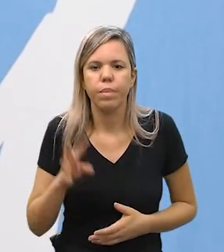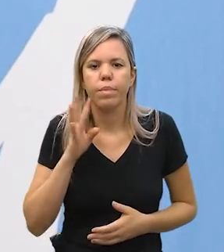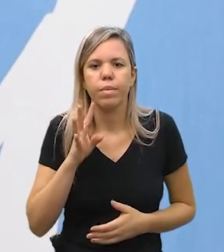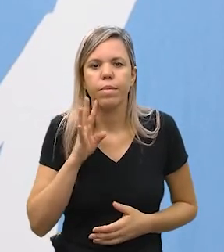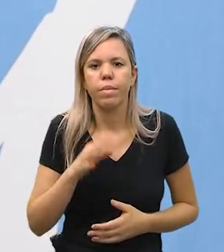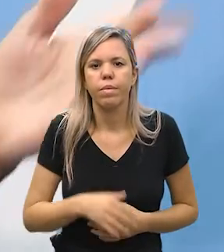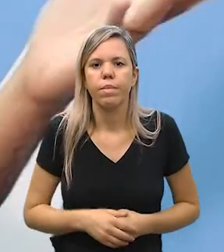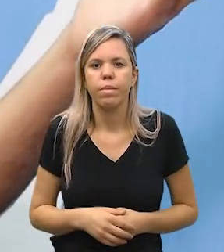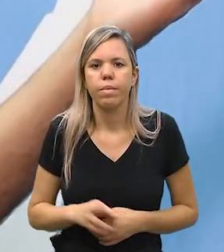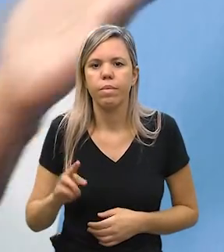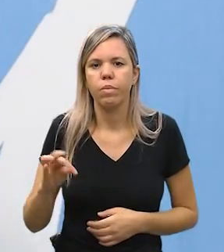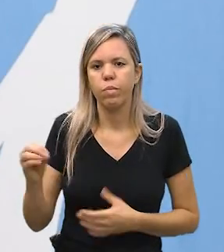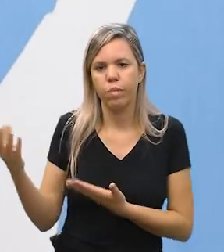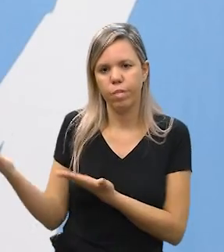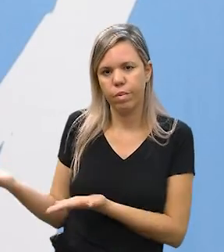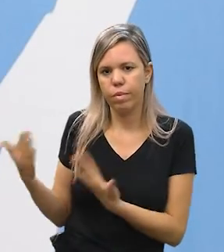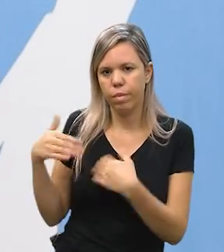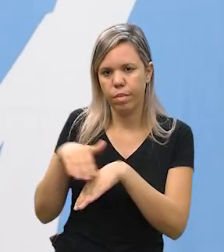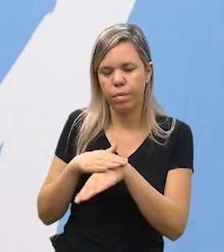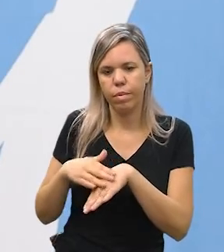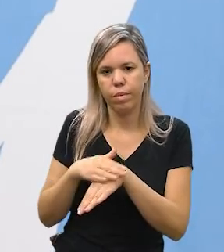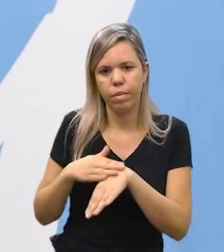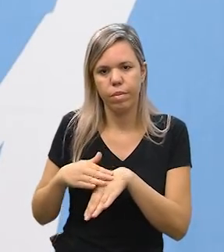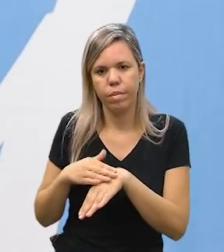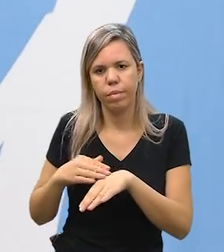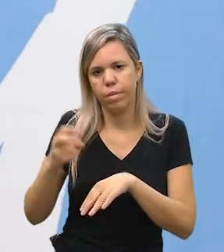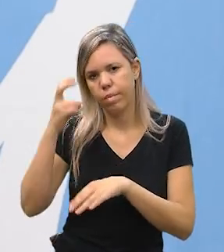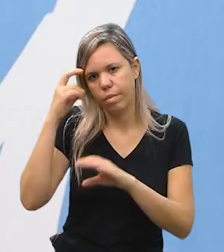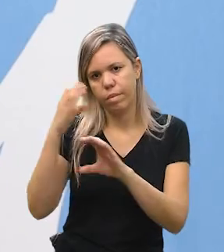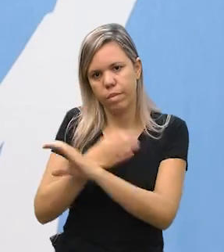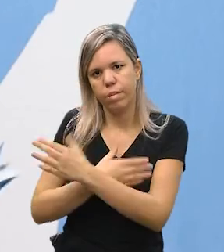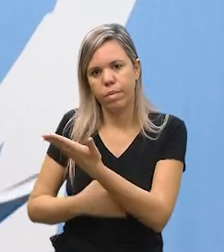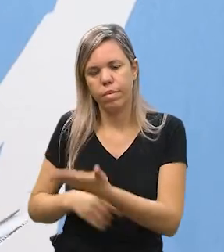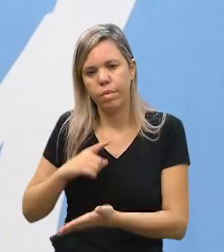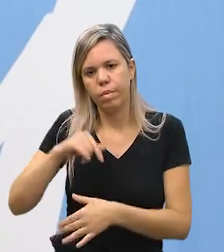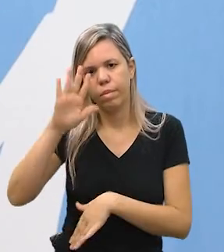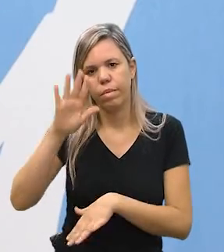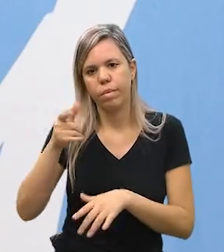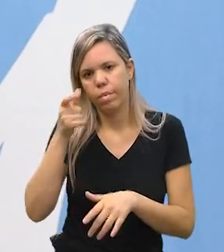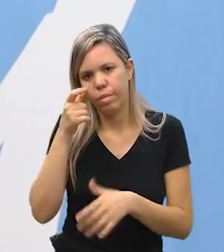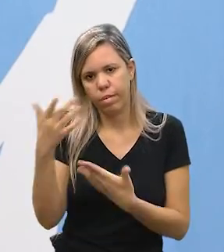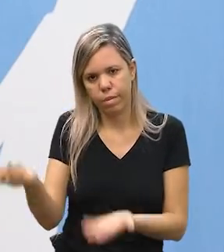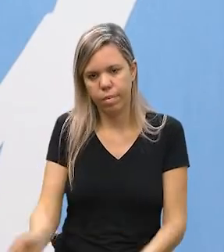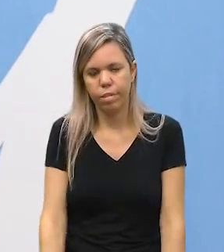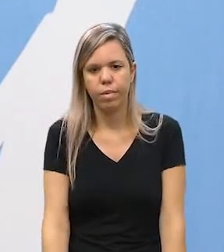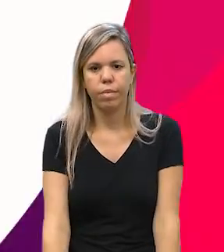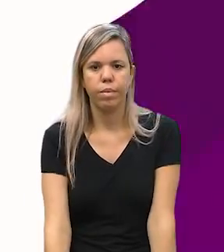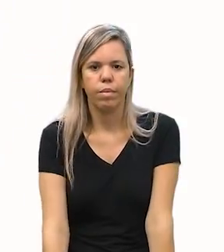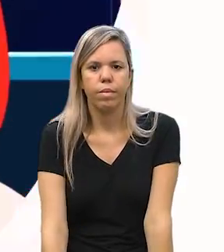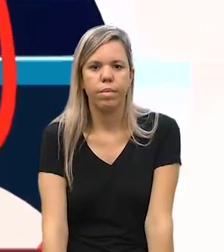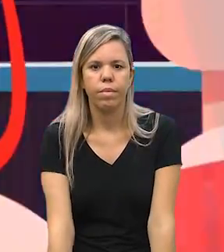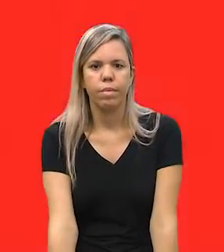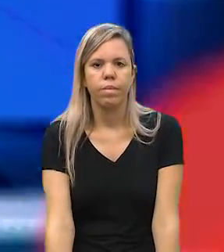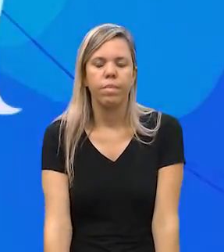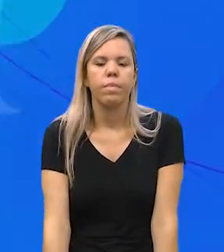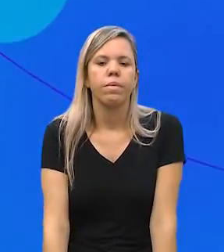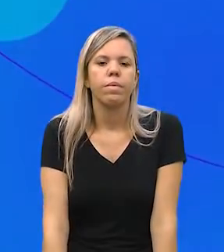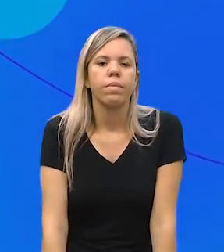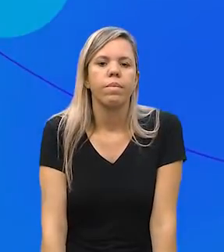Legal, o Roberto Cardinale conversou conosco aqui no Cultura Total, que tem mais atrações para você, olha só.